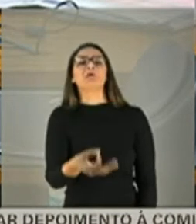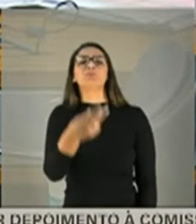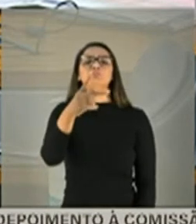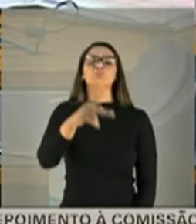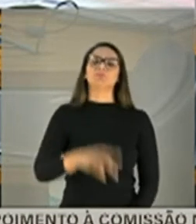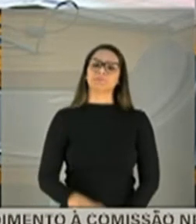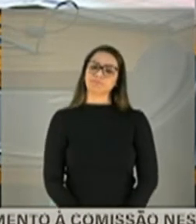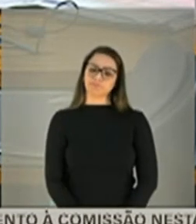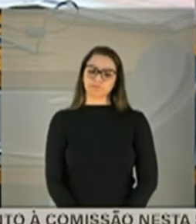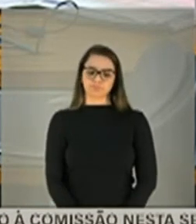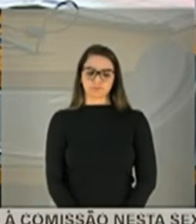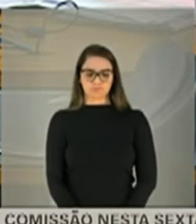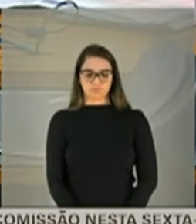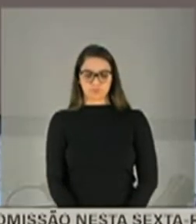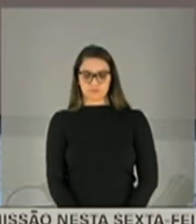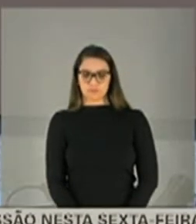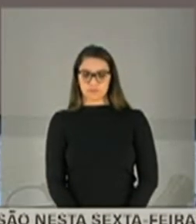sobre isso?